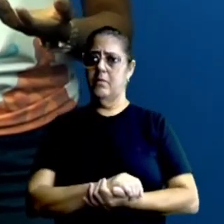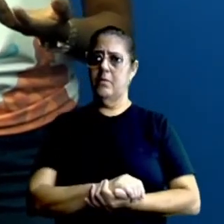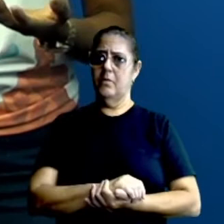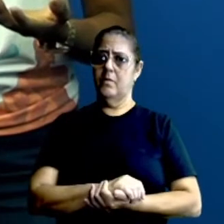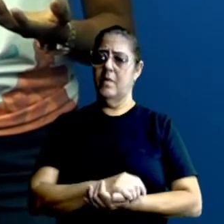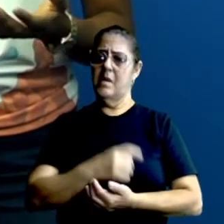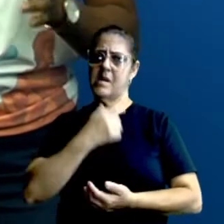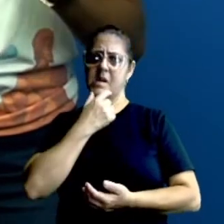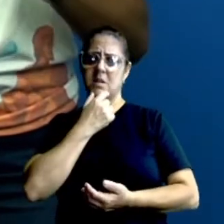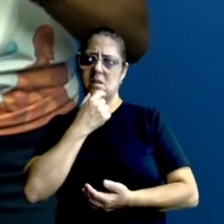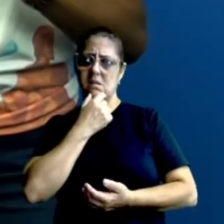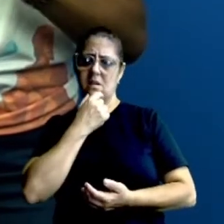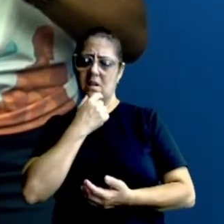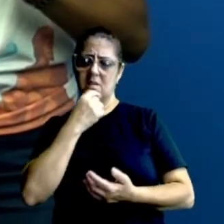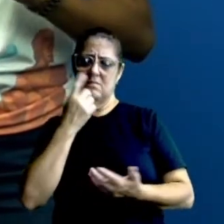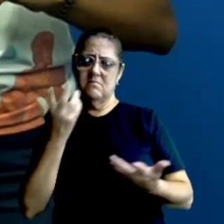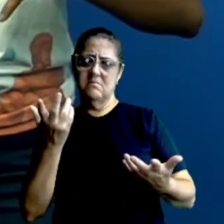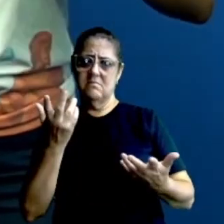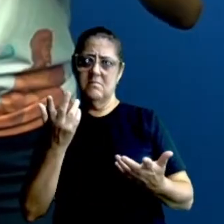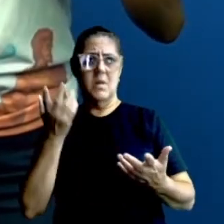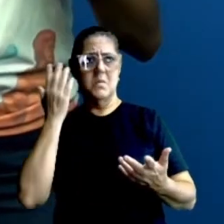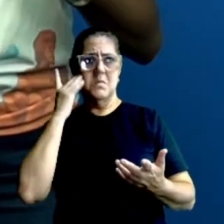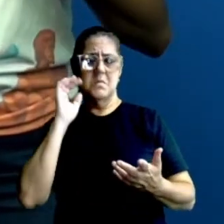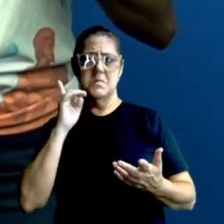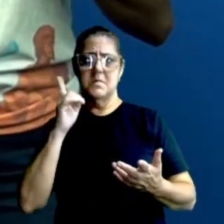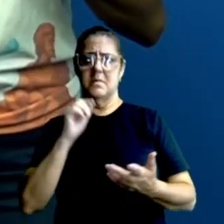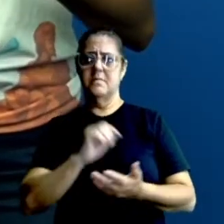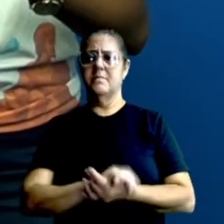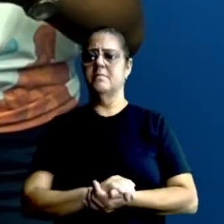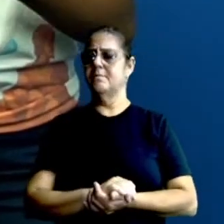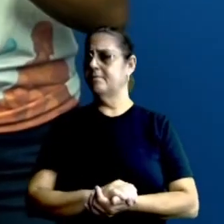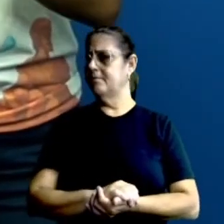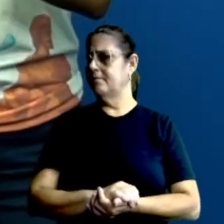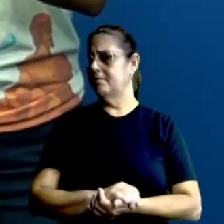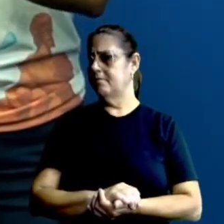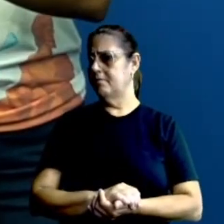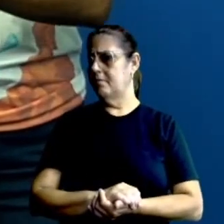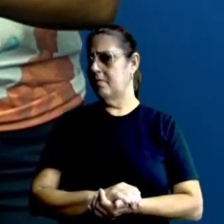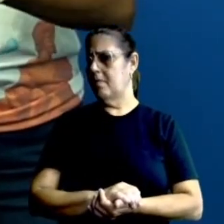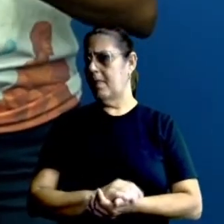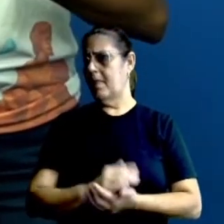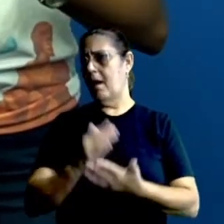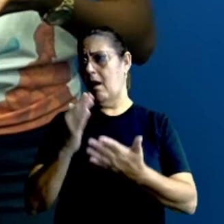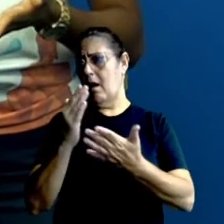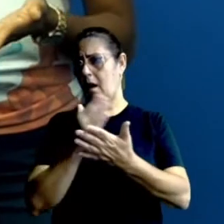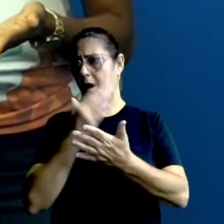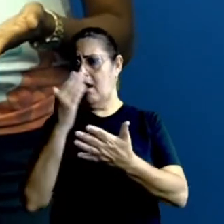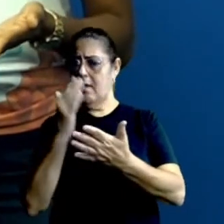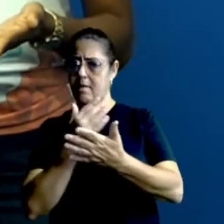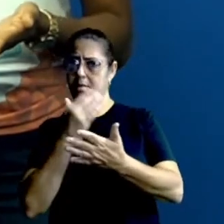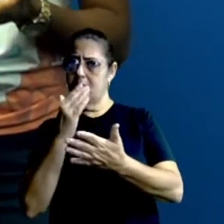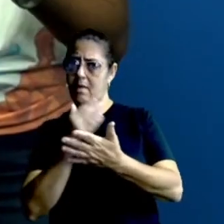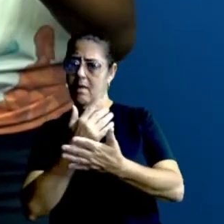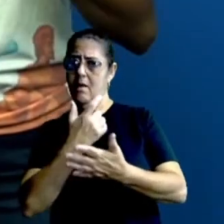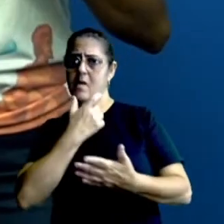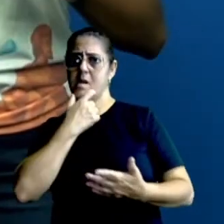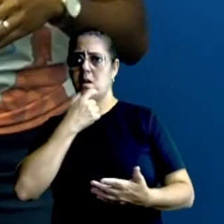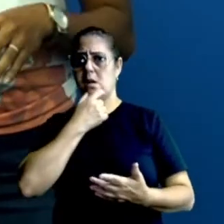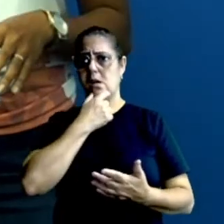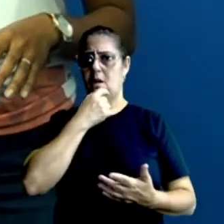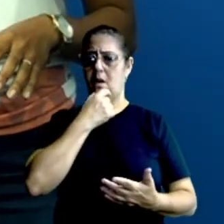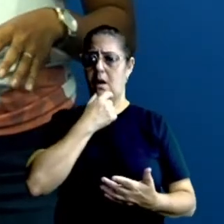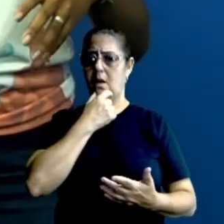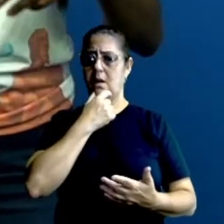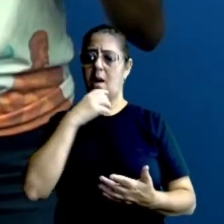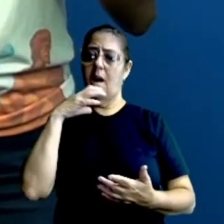sei como é caderno em inglês então eu posso utilizar áudio eu sei caderno em inglês e